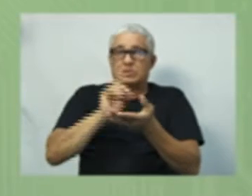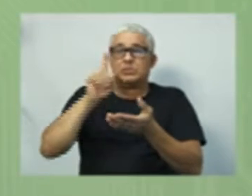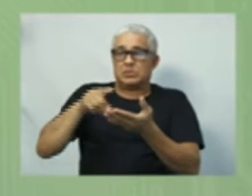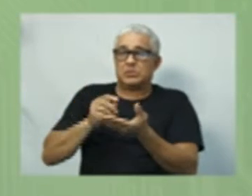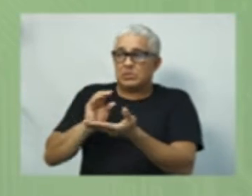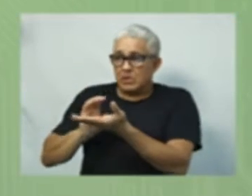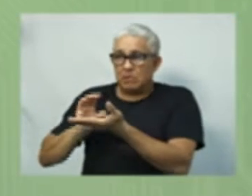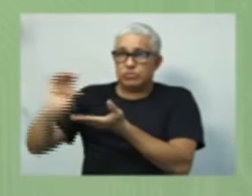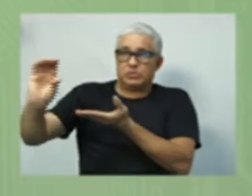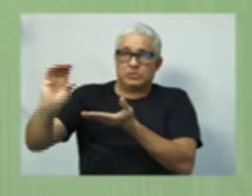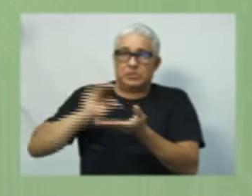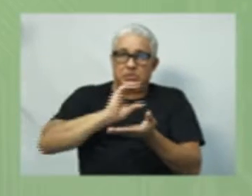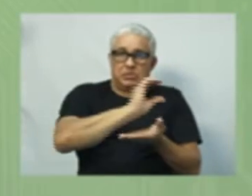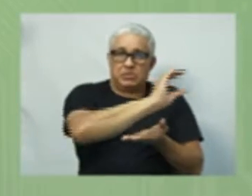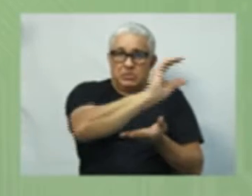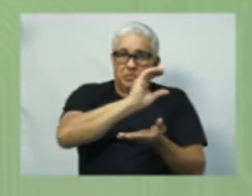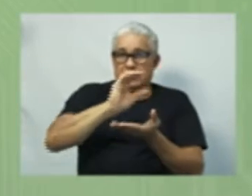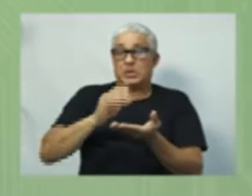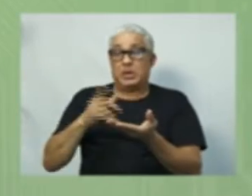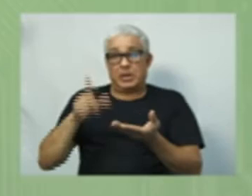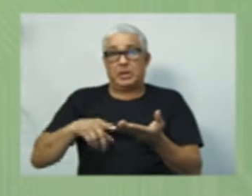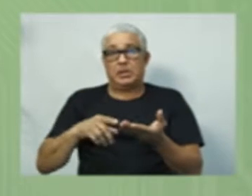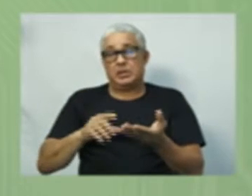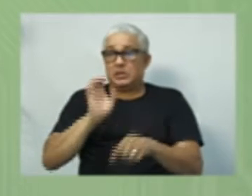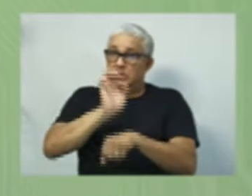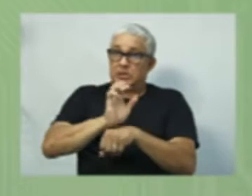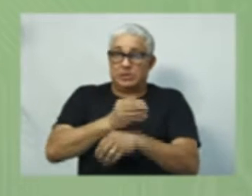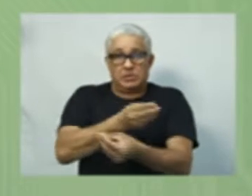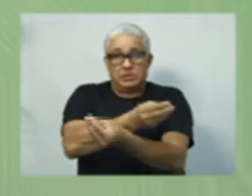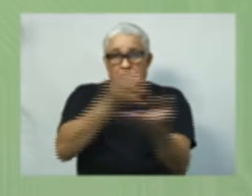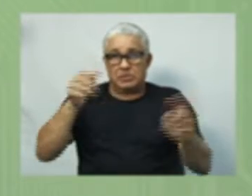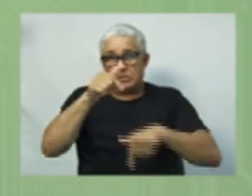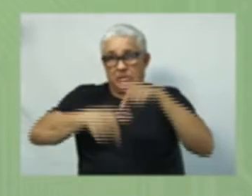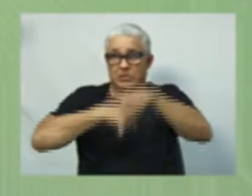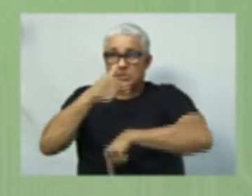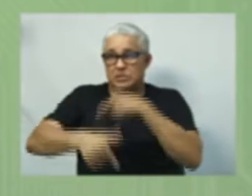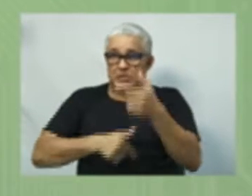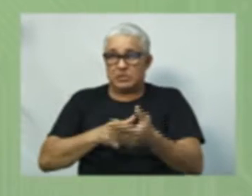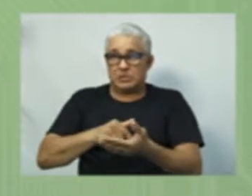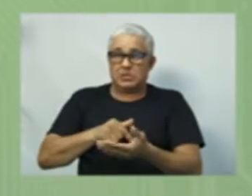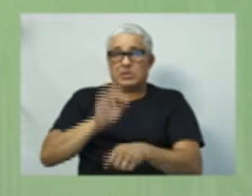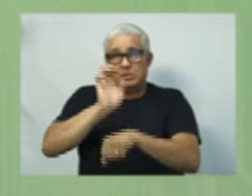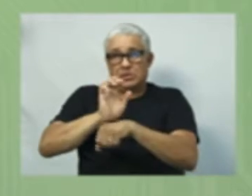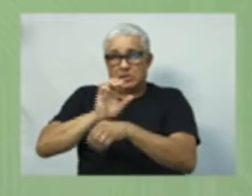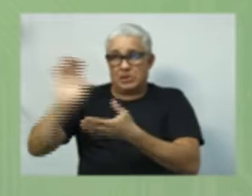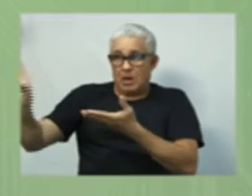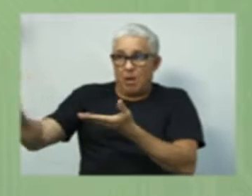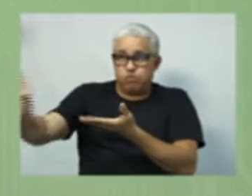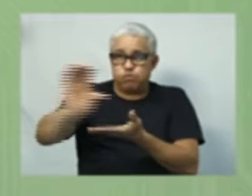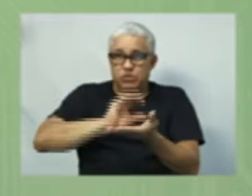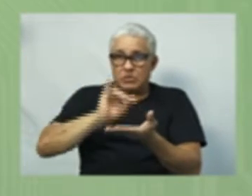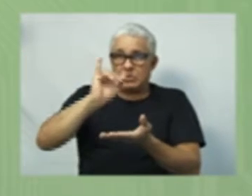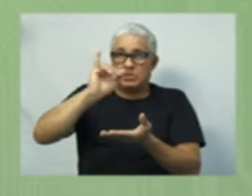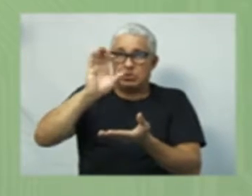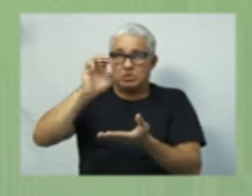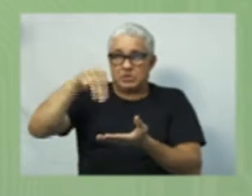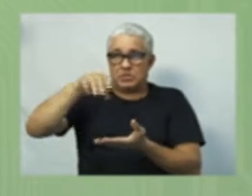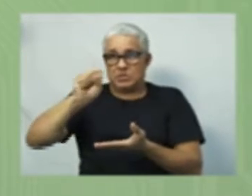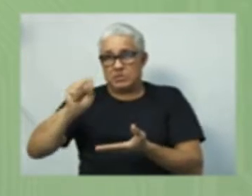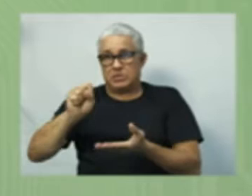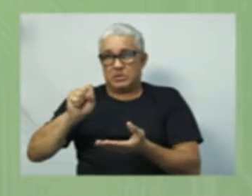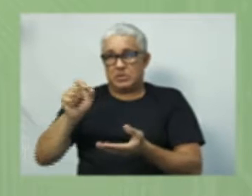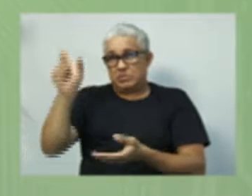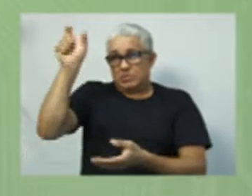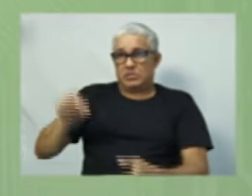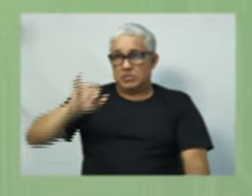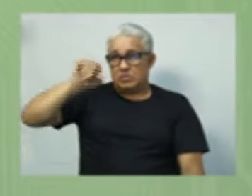recurso através de prestação de serviço. Então, o Estado arrecada recursos de ICMS, pessoa jurídica, e